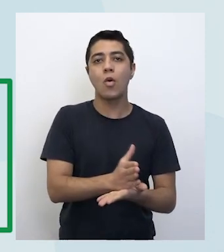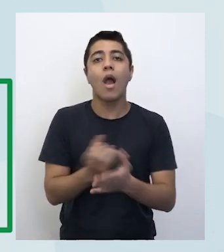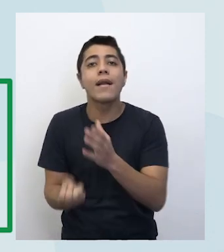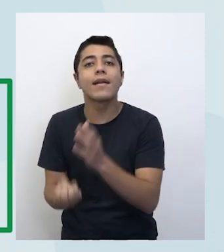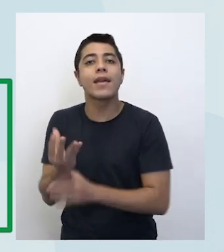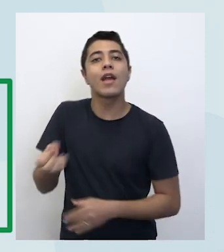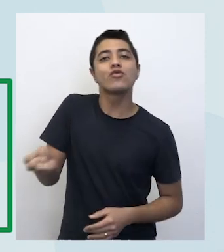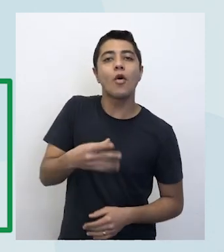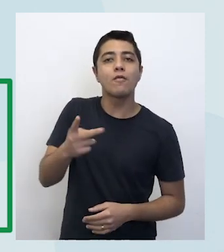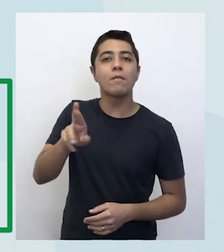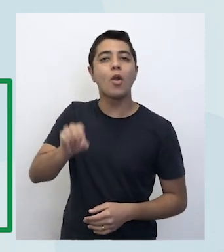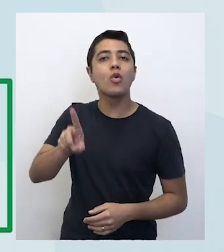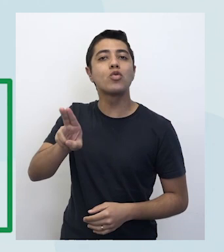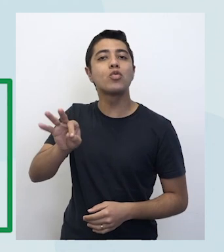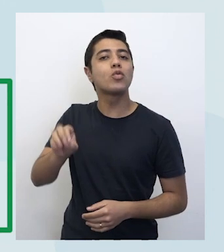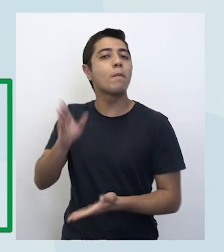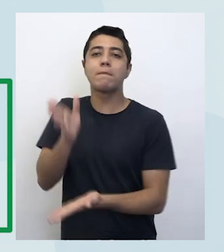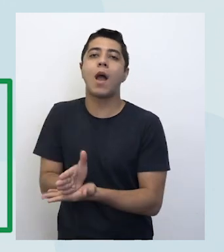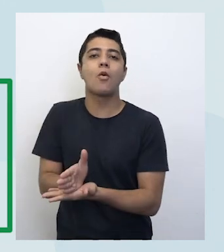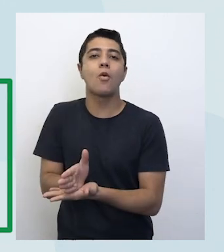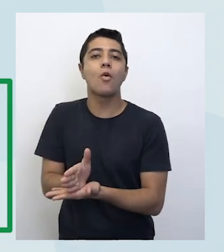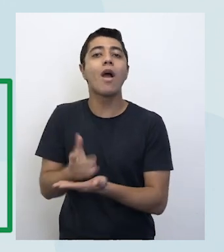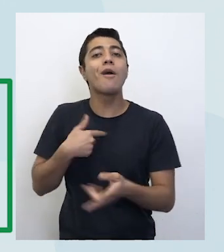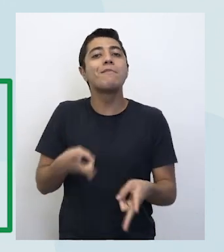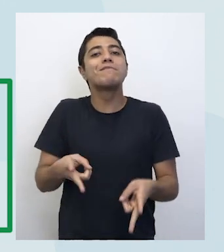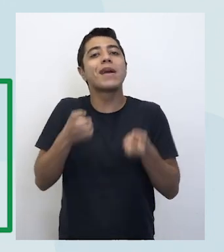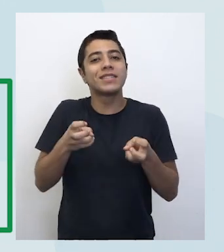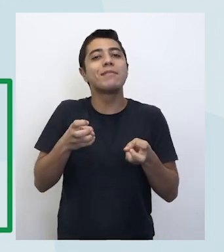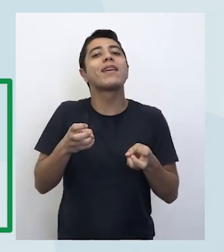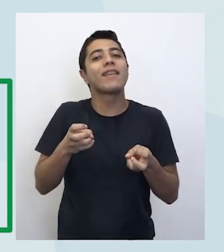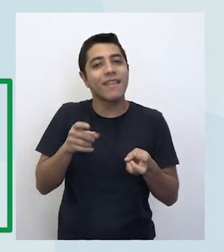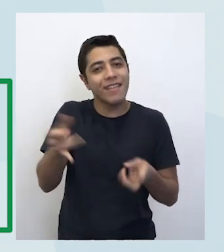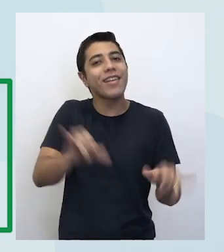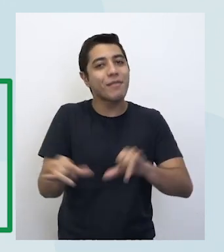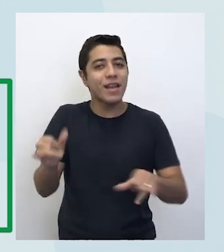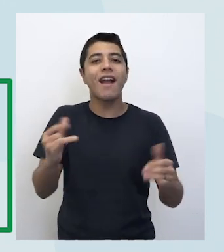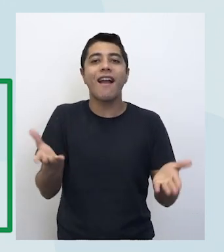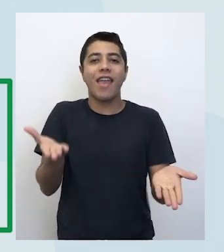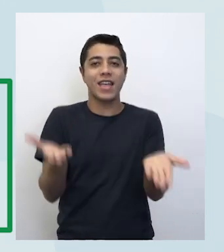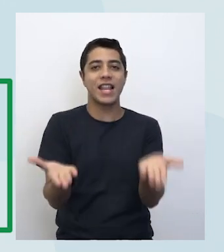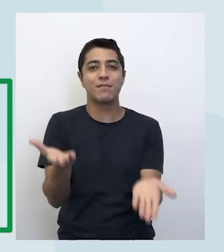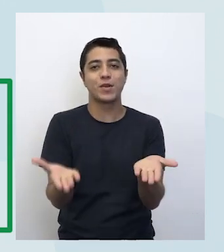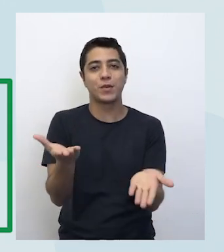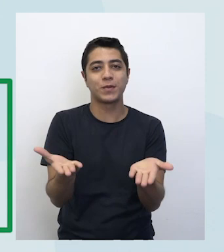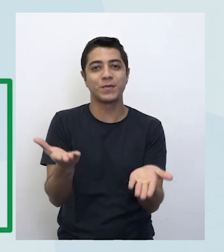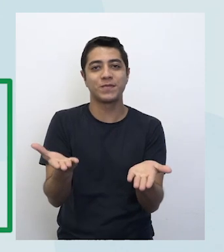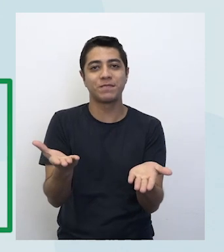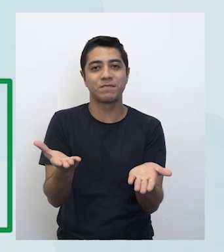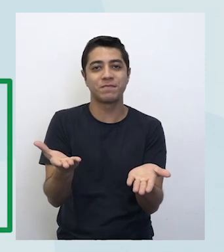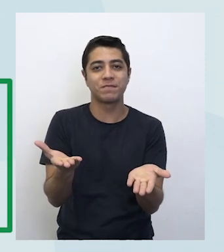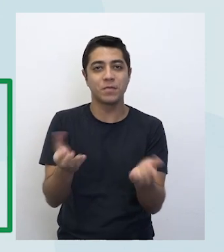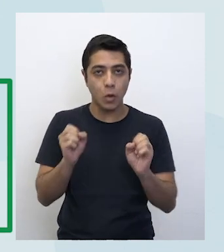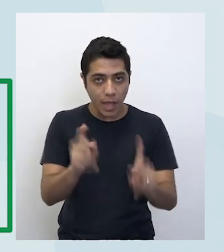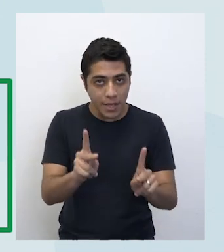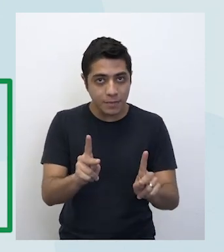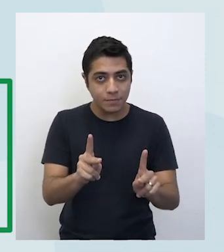o quando eu atinjo o equilíbrio, quando eu vejo os valores estando uma constante. É fácil visualizar. Agora,